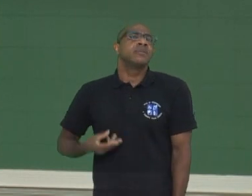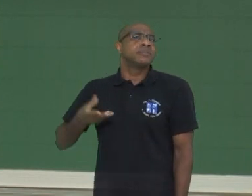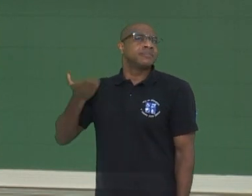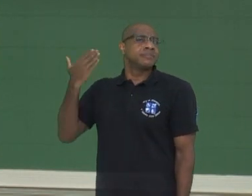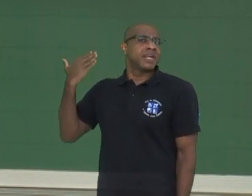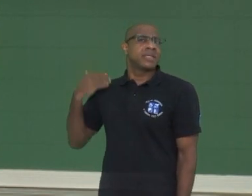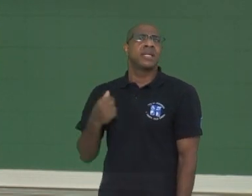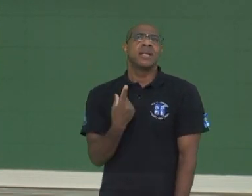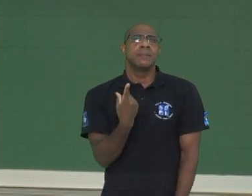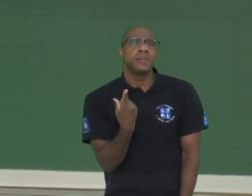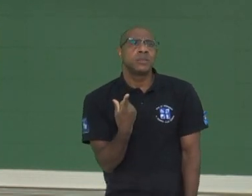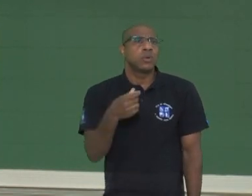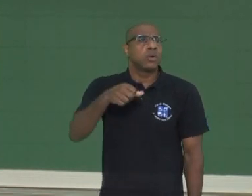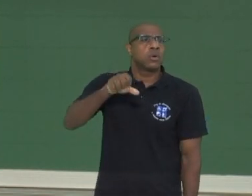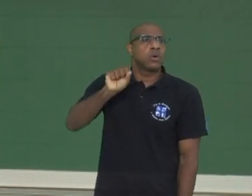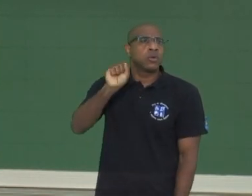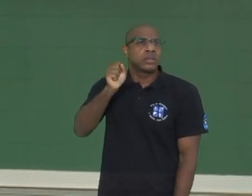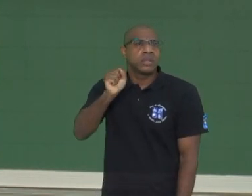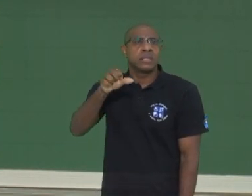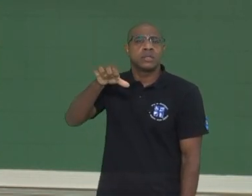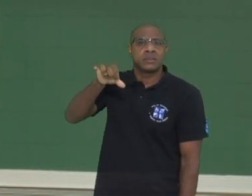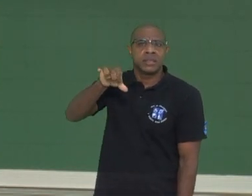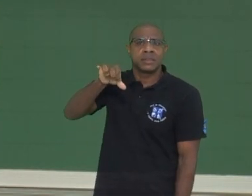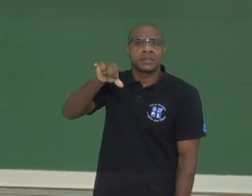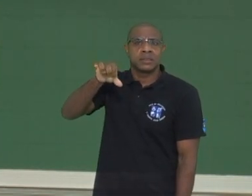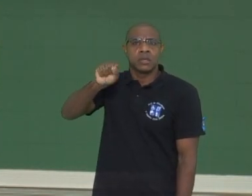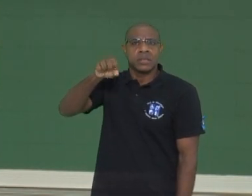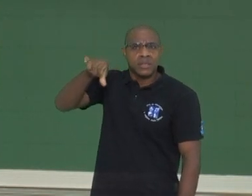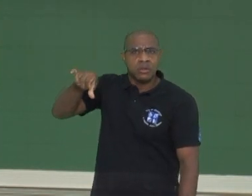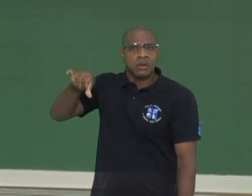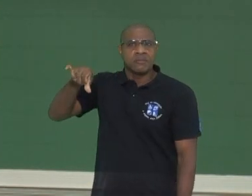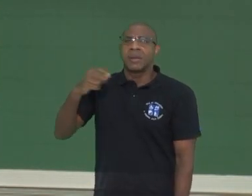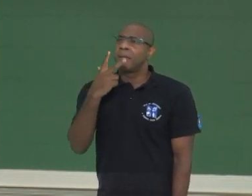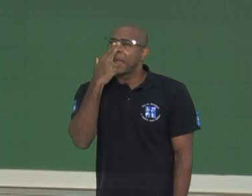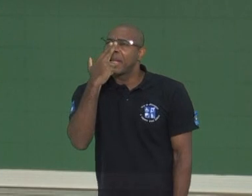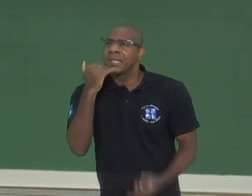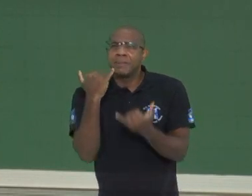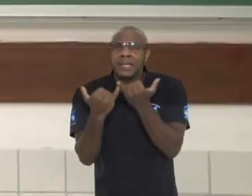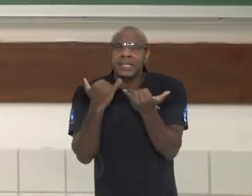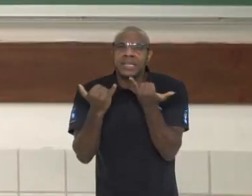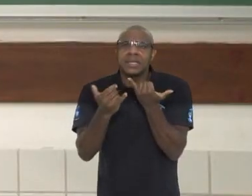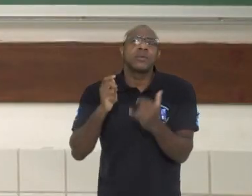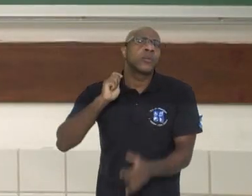de 1889, tá, parecido com Tiradentes?